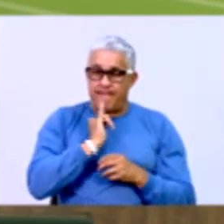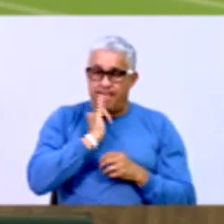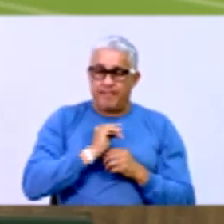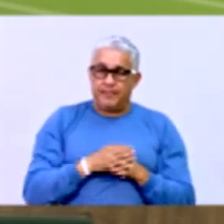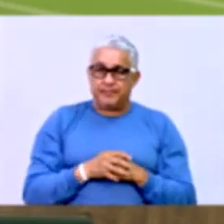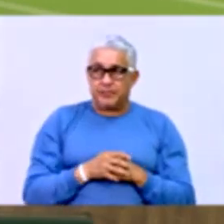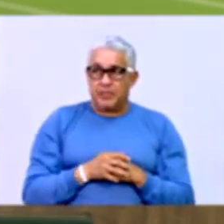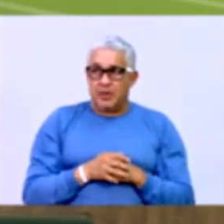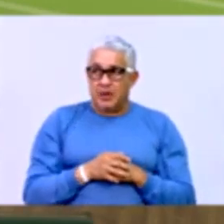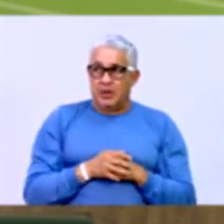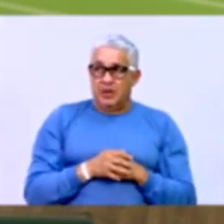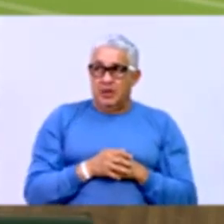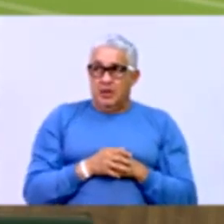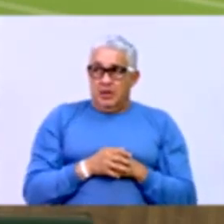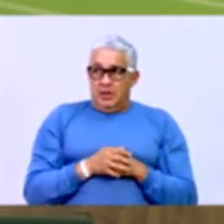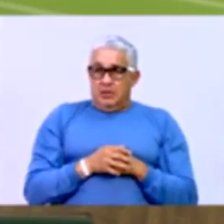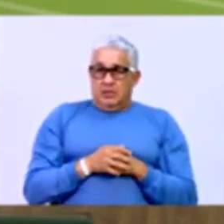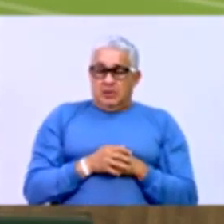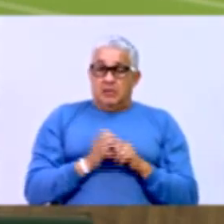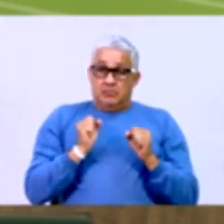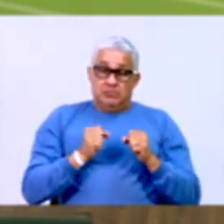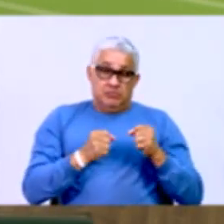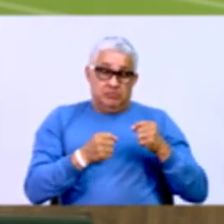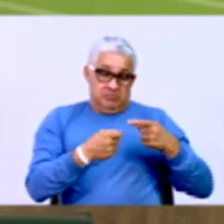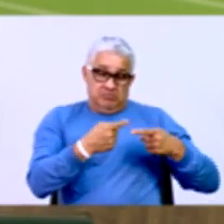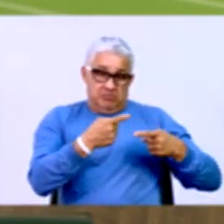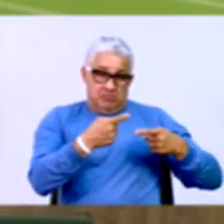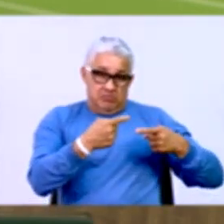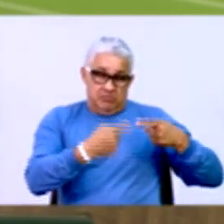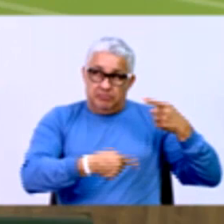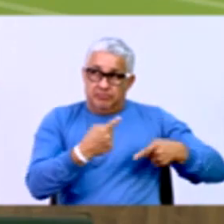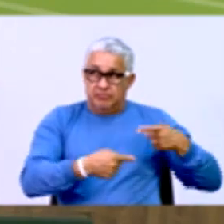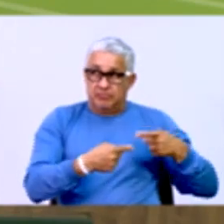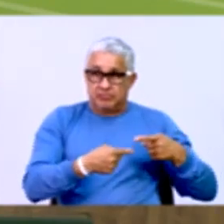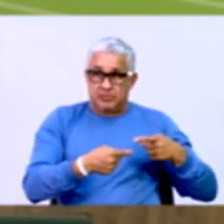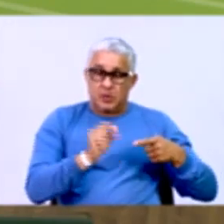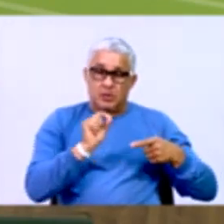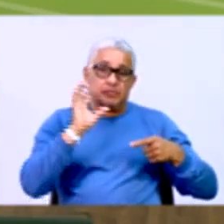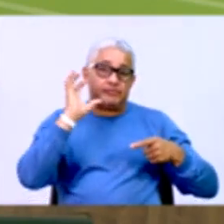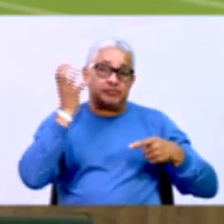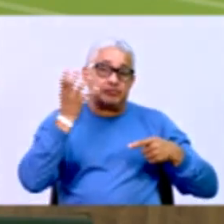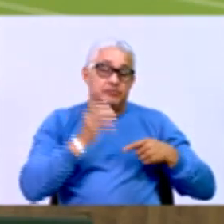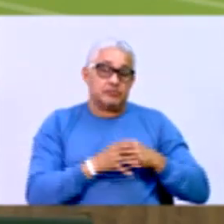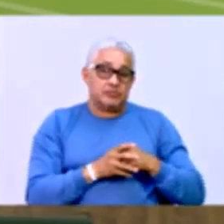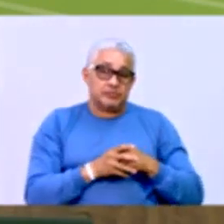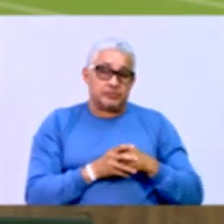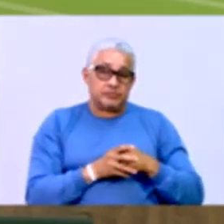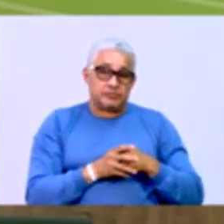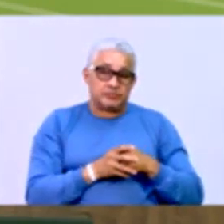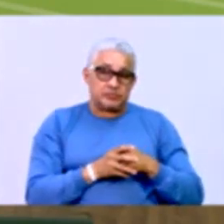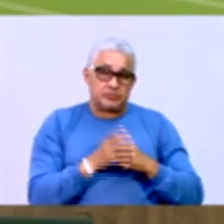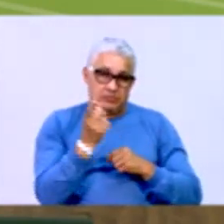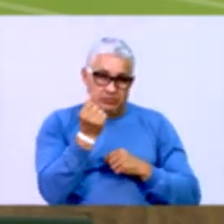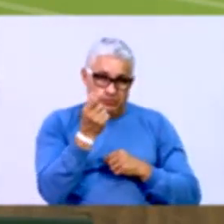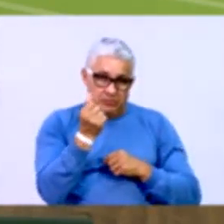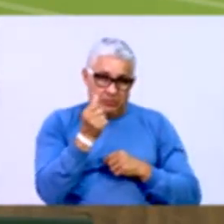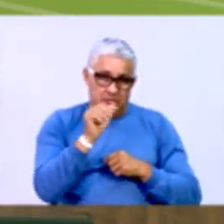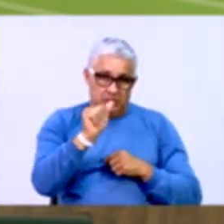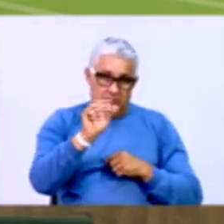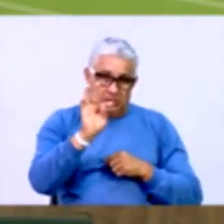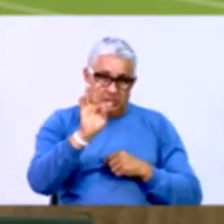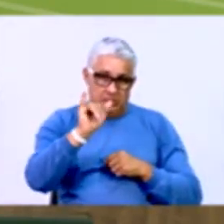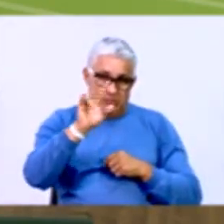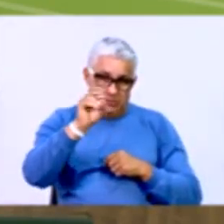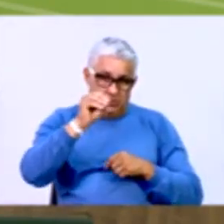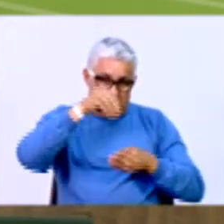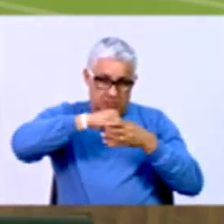aqui, pode ter uma política que a gente fala, o que define, a gente fala econômico, né? Um ativo da empresa, uma